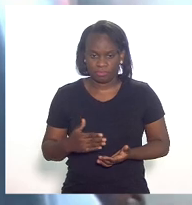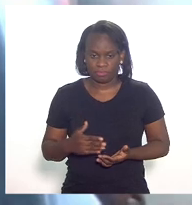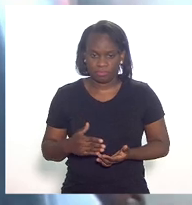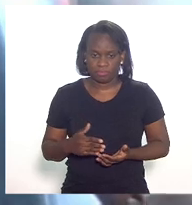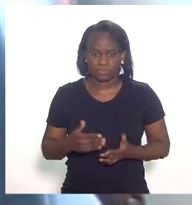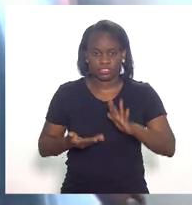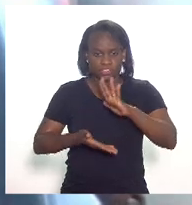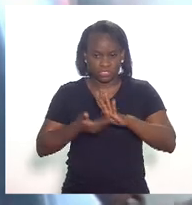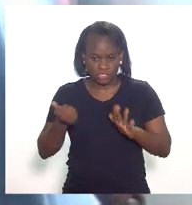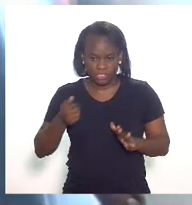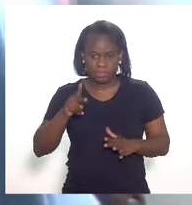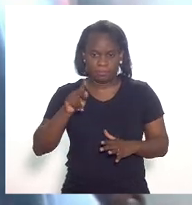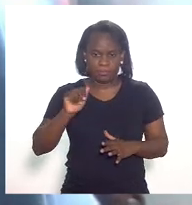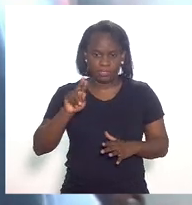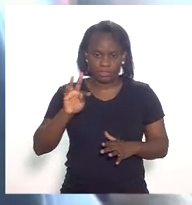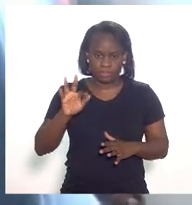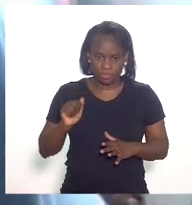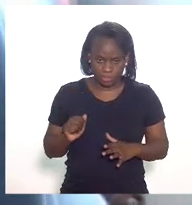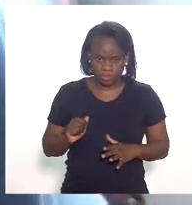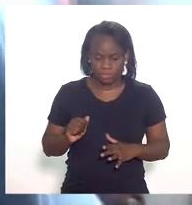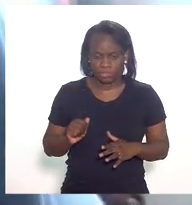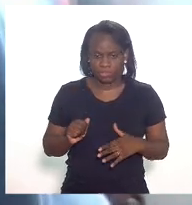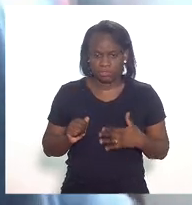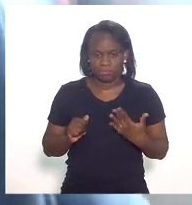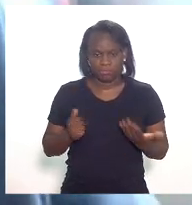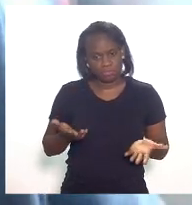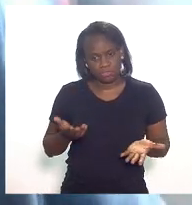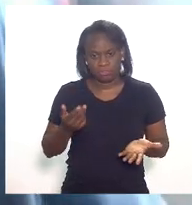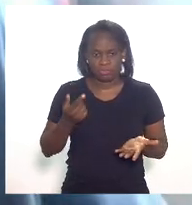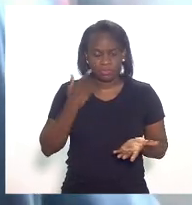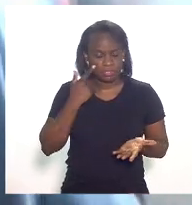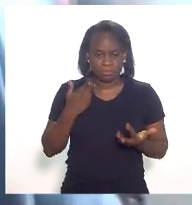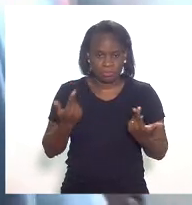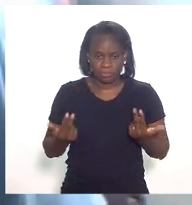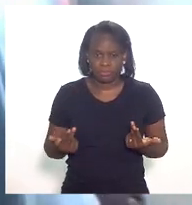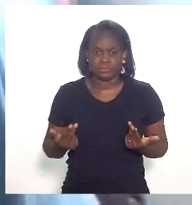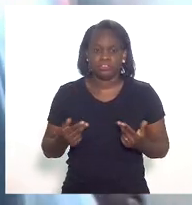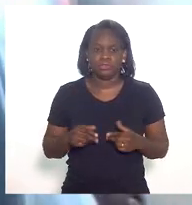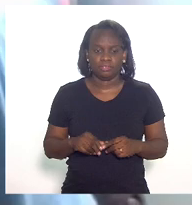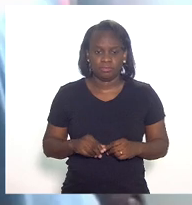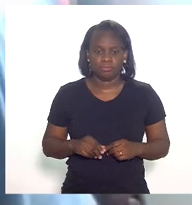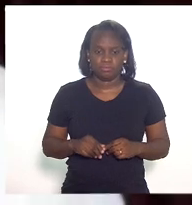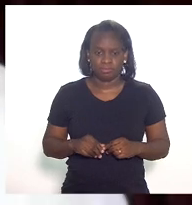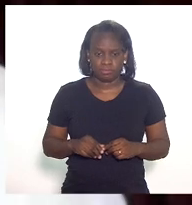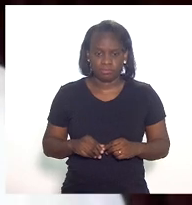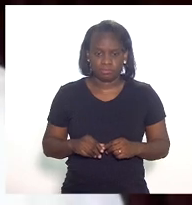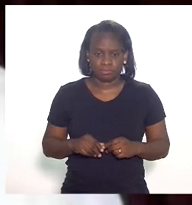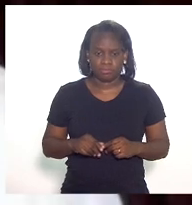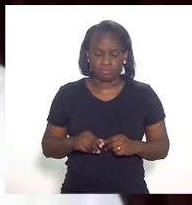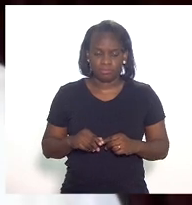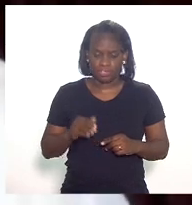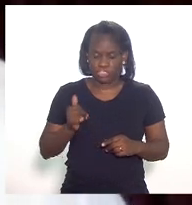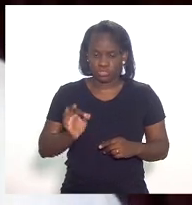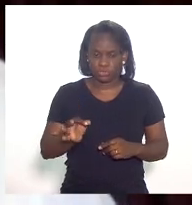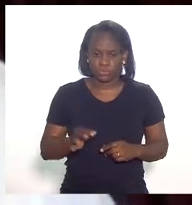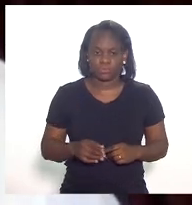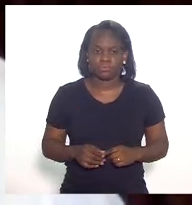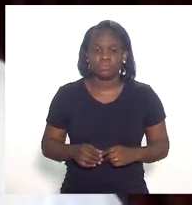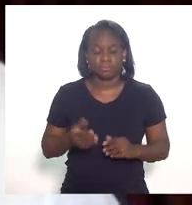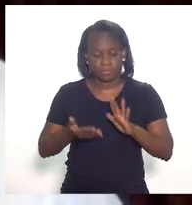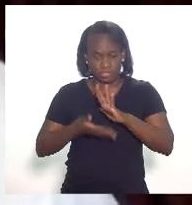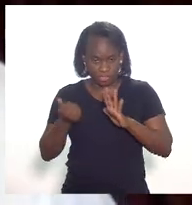a retirada de pauta por uma sessão, ou vistas, que é a mesma coisa, para conversar com a deputada. Vistas, melhormente. Isso.